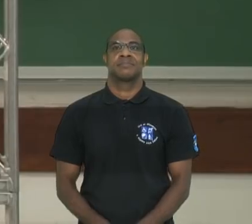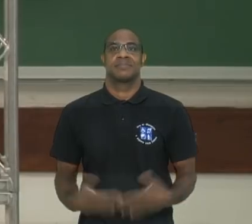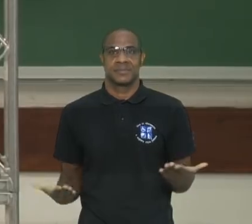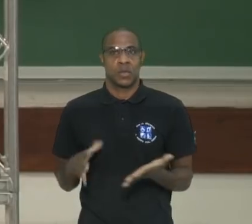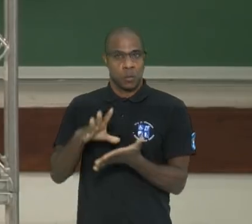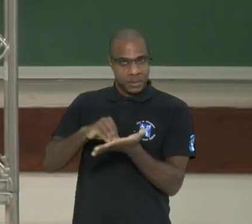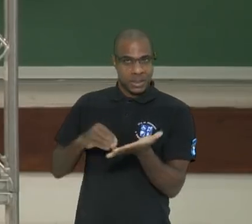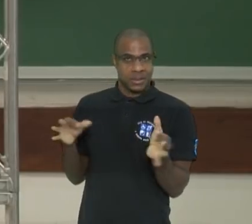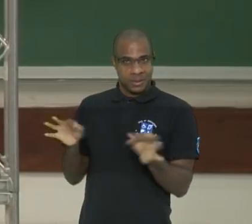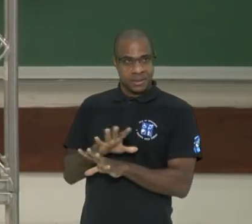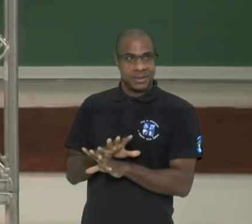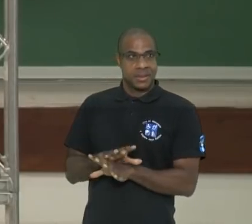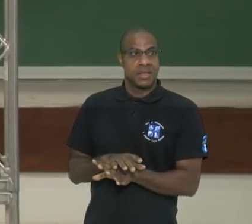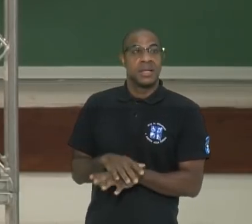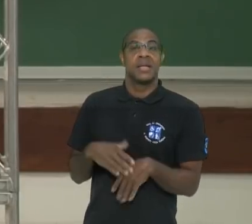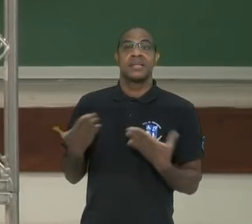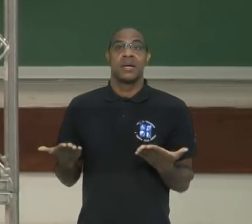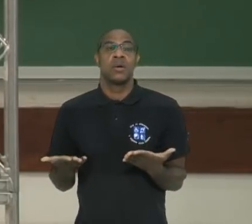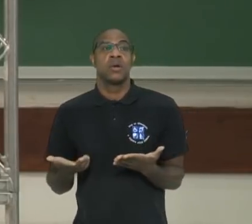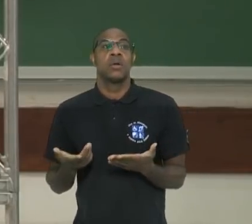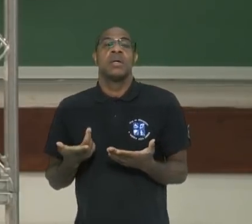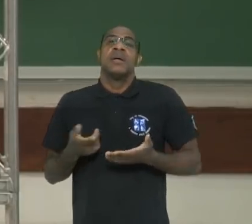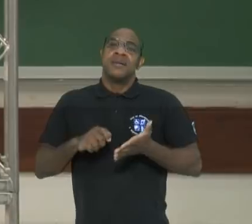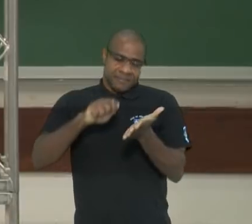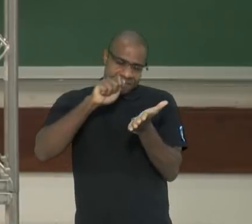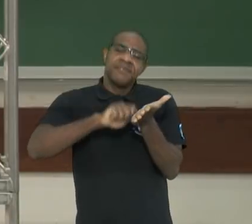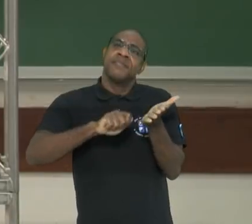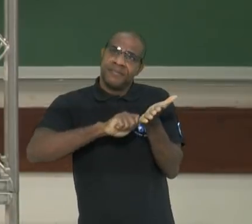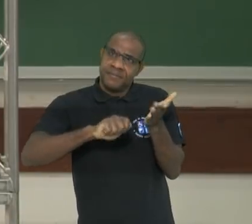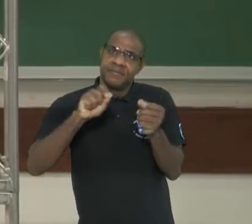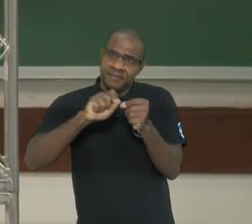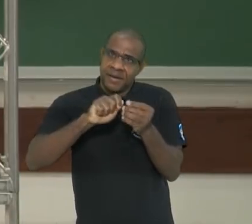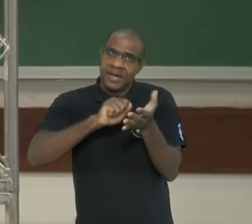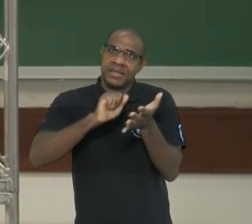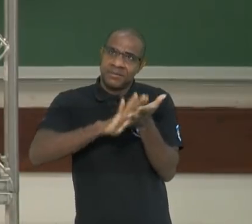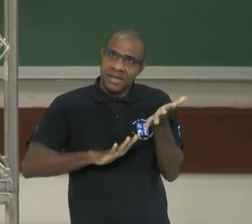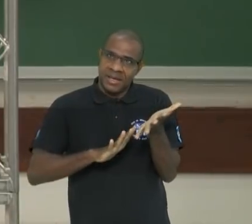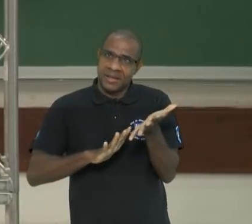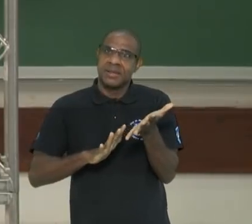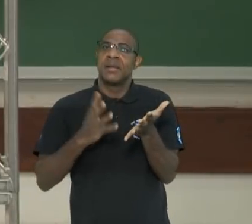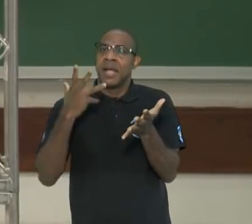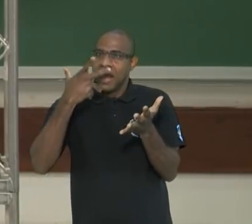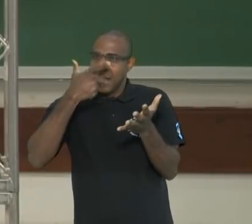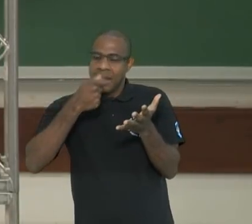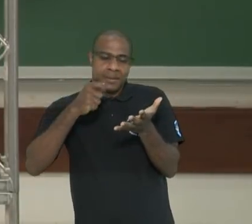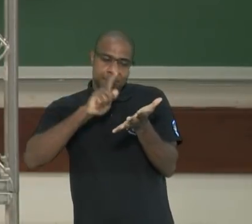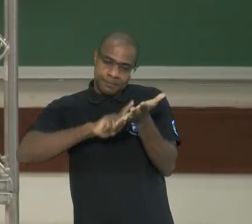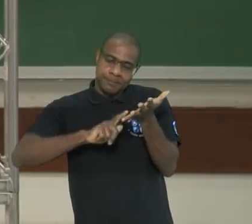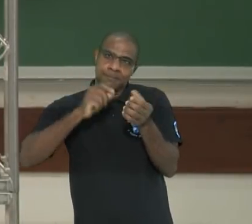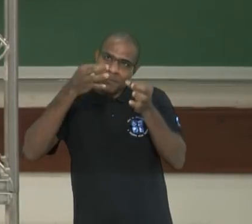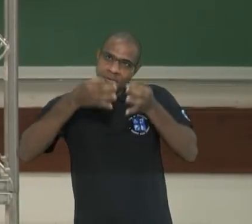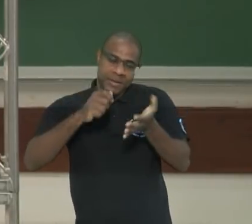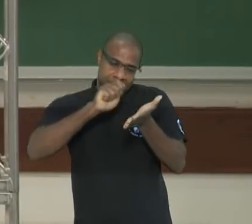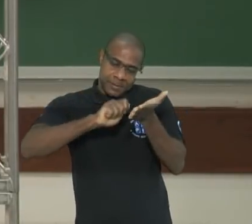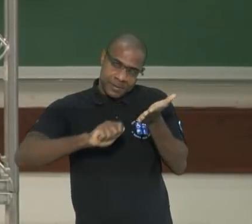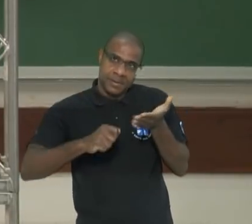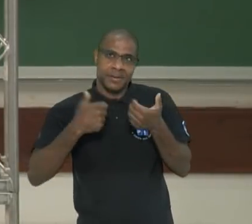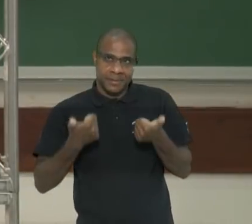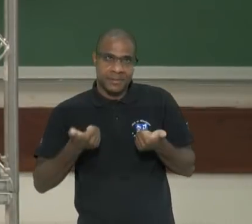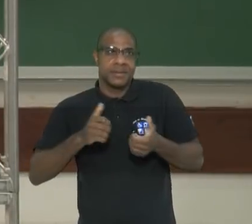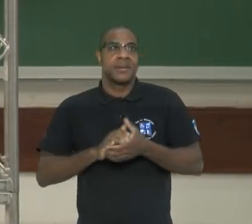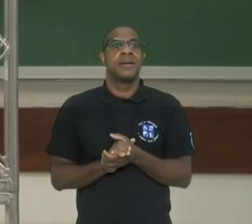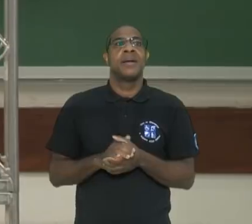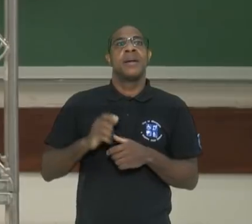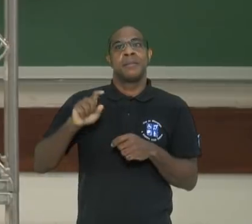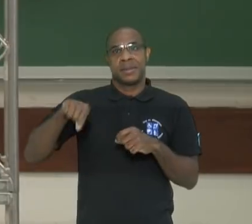Copiaram, pessoal? Não deixem de fazer no capricho a sua atividade com uma letra bonita, legível, para depois, na hora que a gente voltar para a sala, você poder